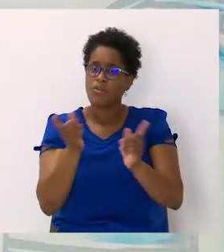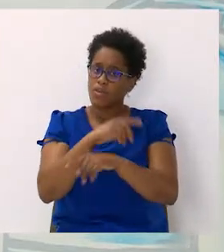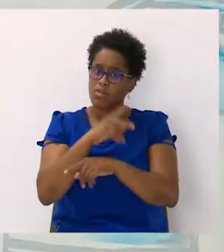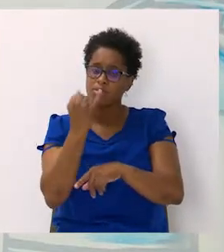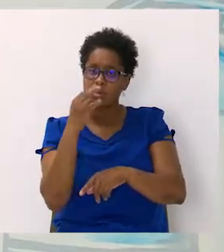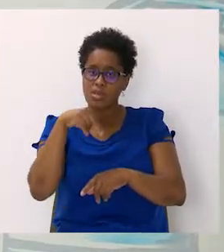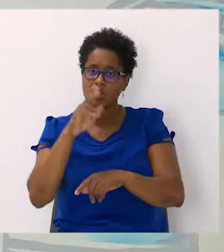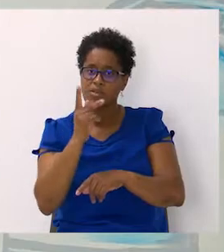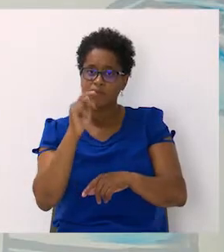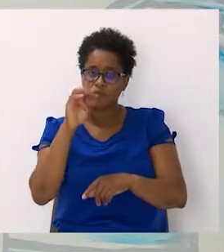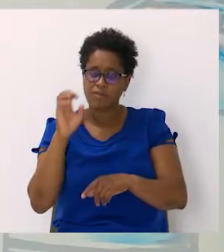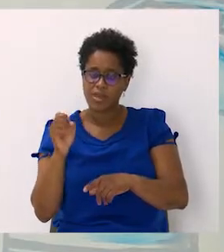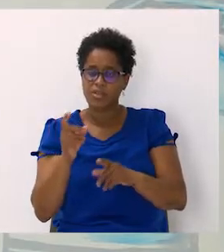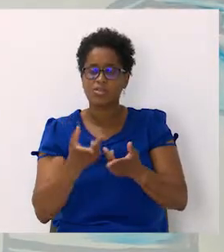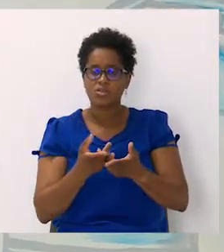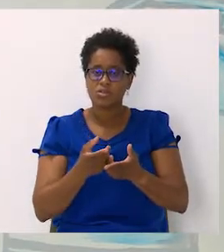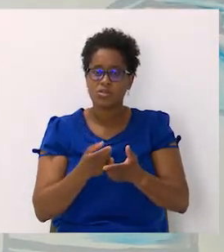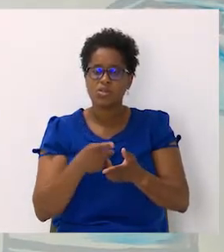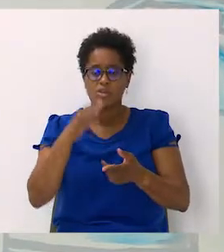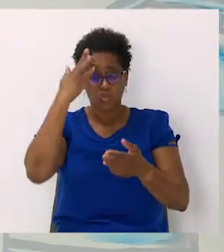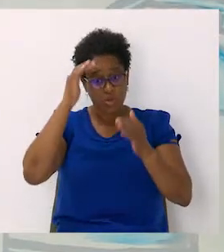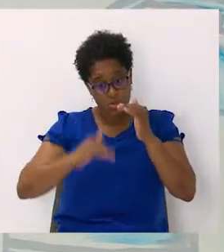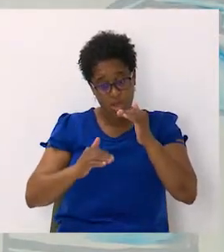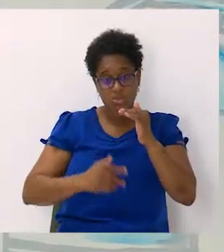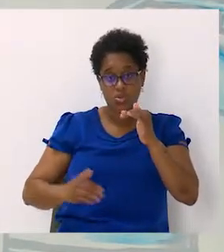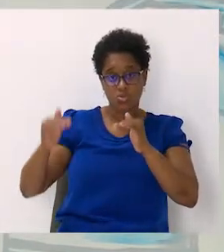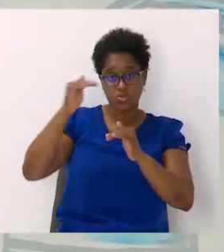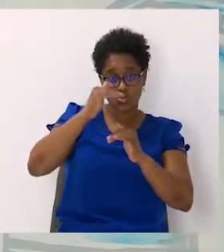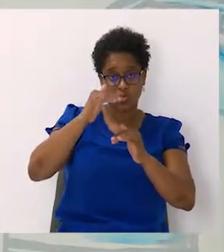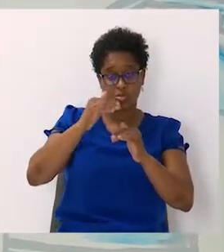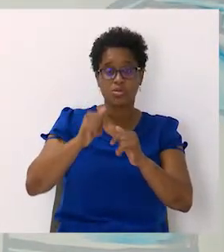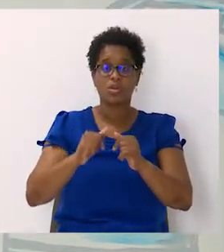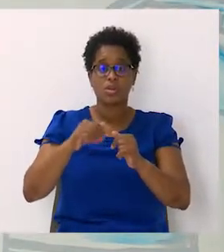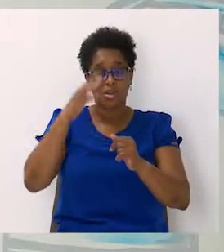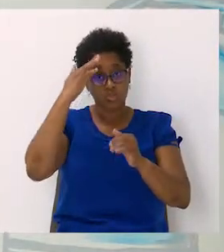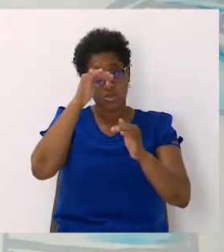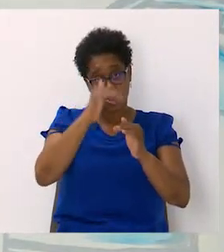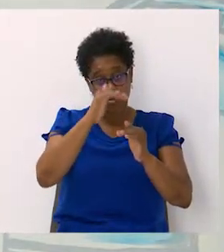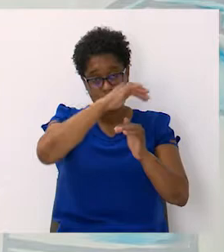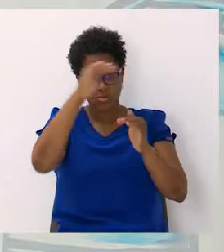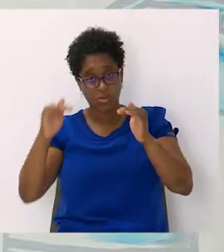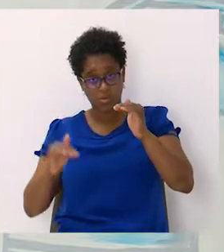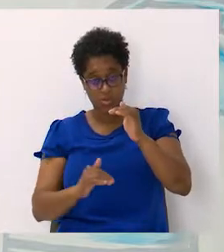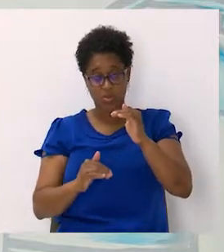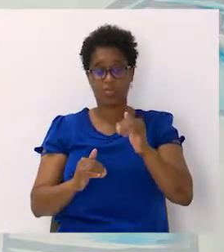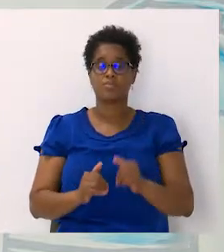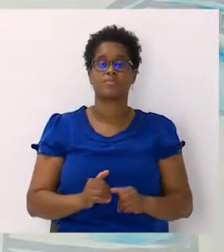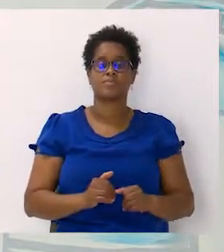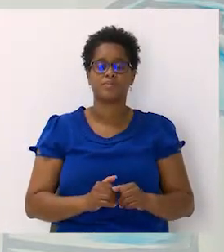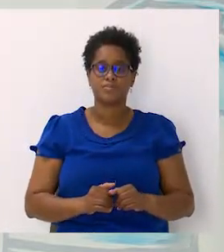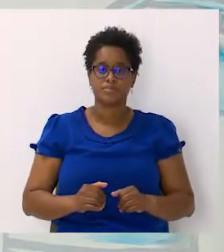inverso, o denominador passa para o numerador e o numerador passa para